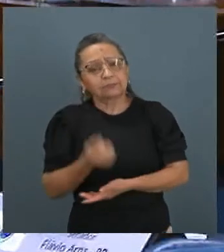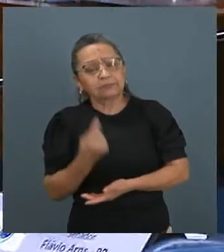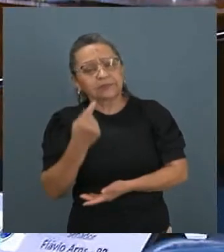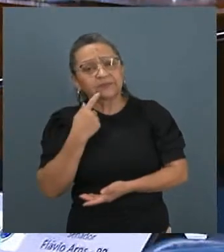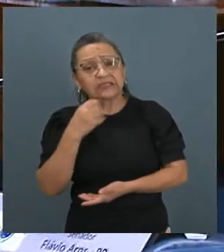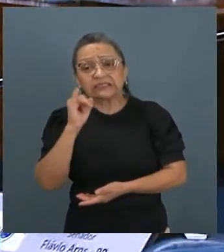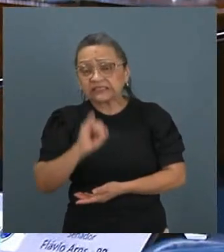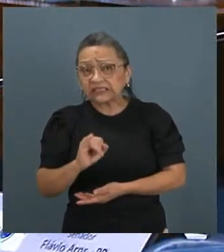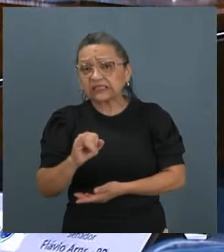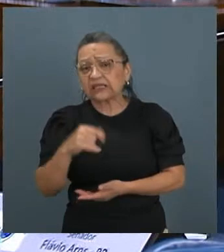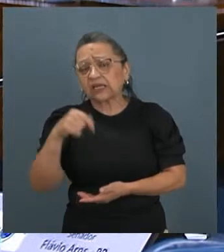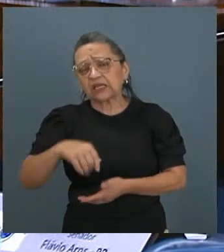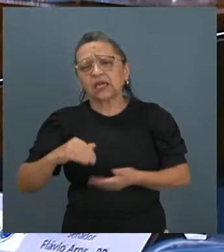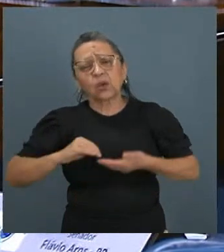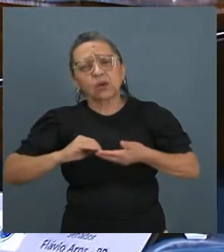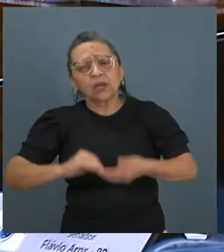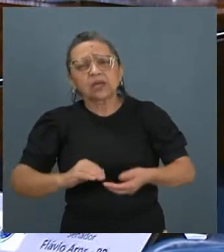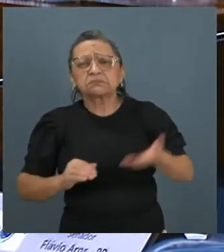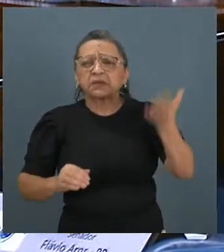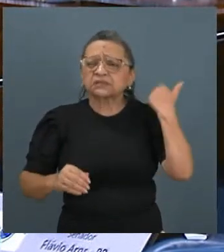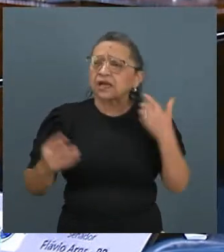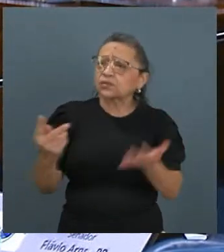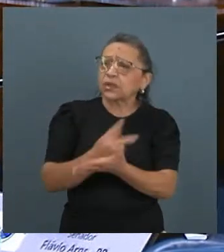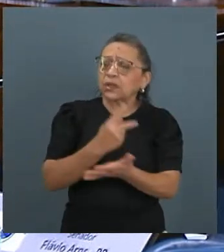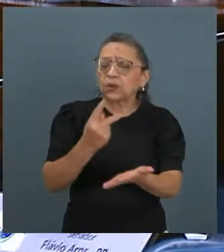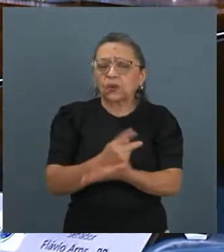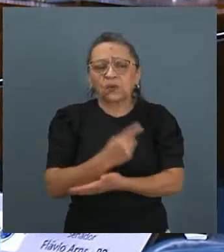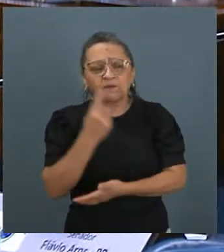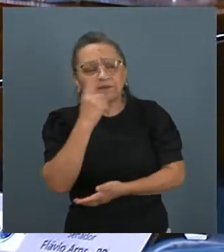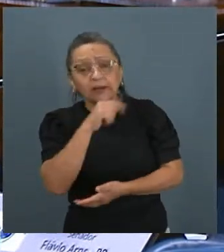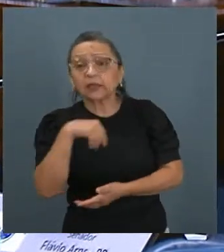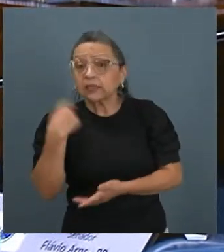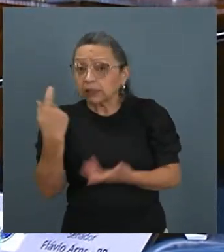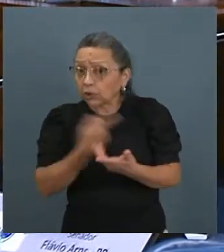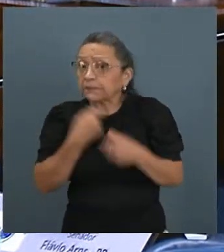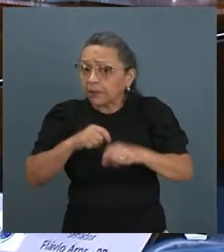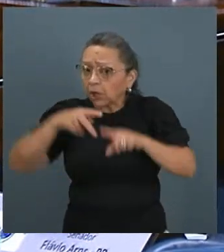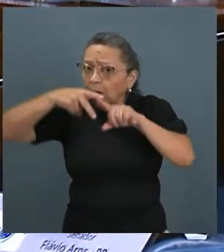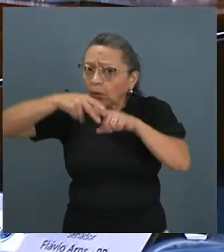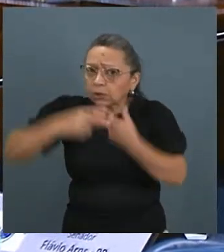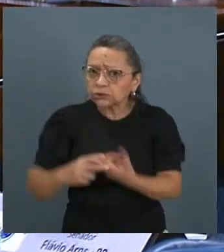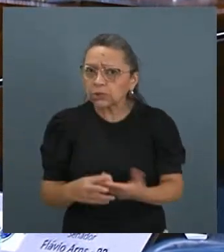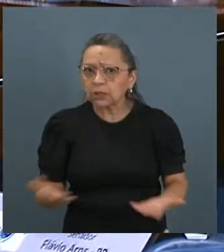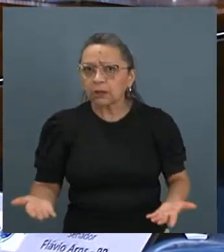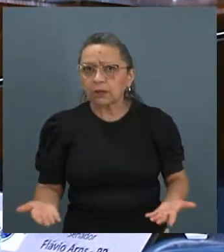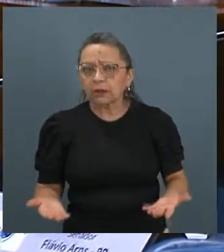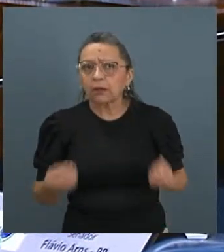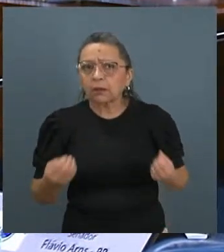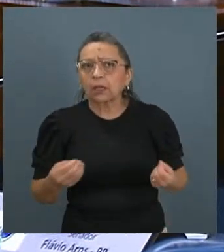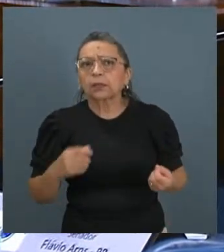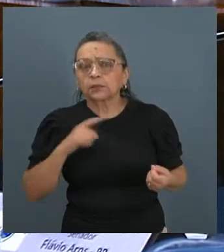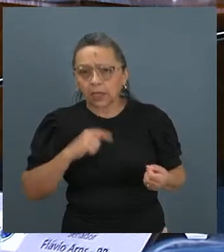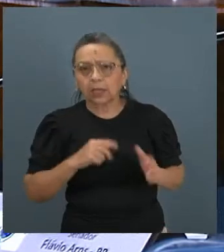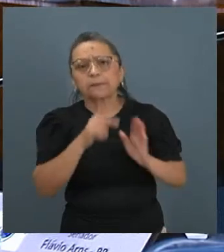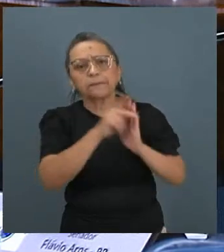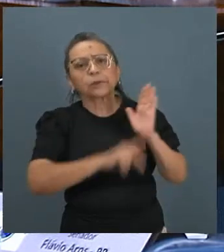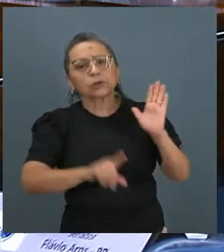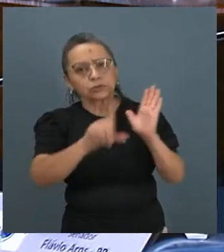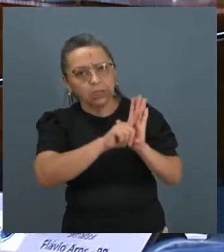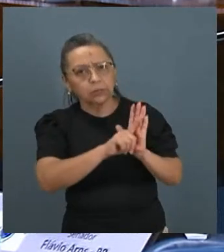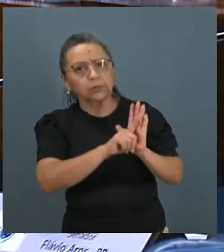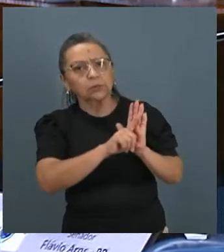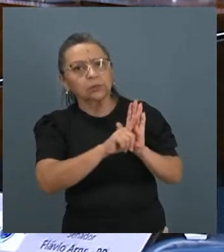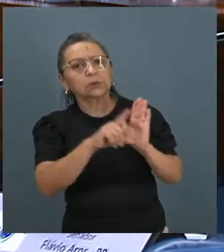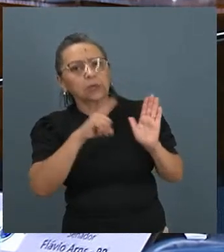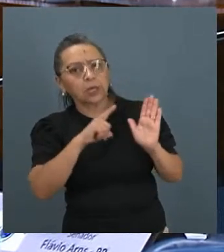cometido um erro pelo Congresso Nacional, né, que o erro seja corrigido, inclusive. Há projetos de lei,